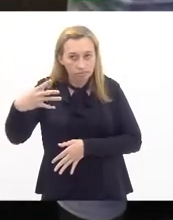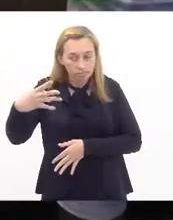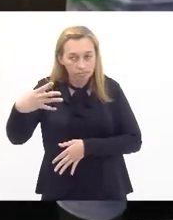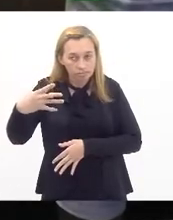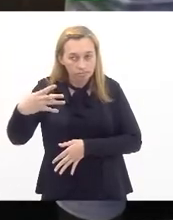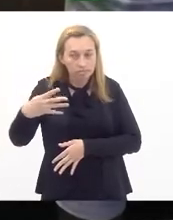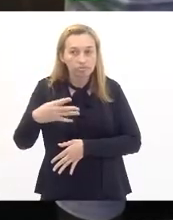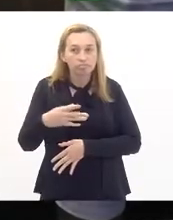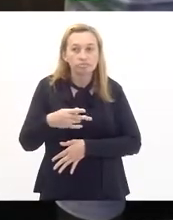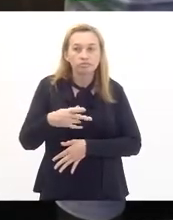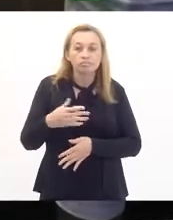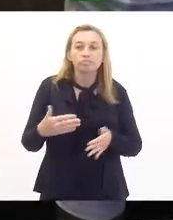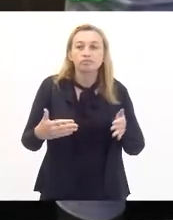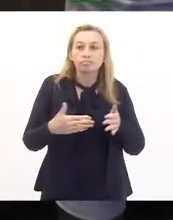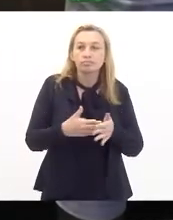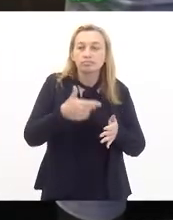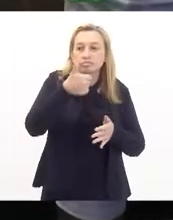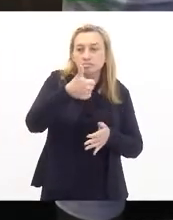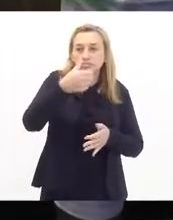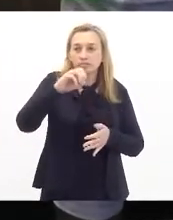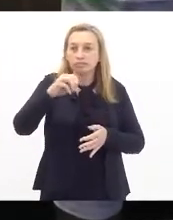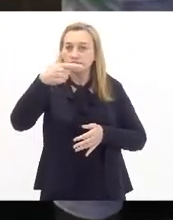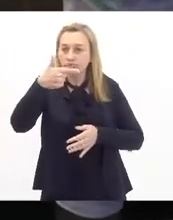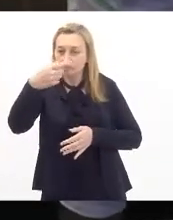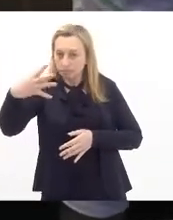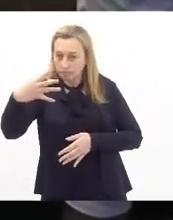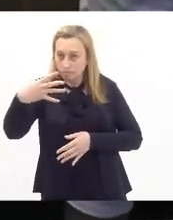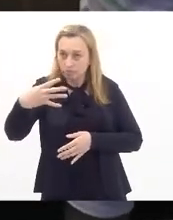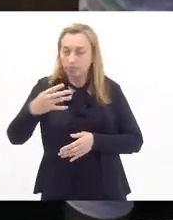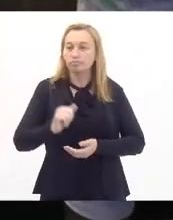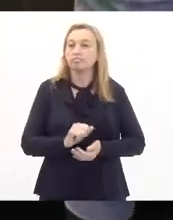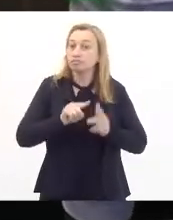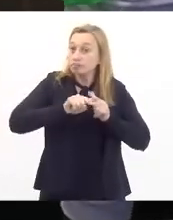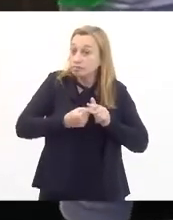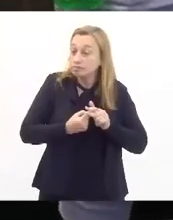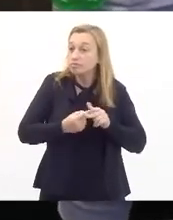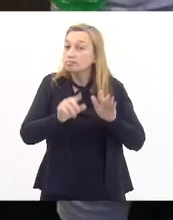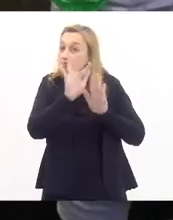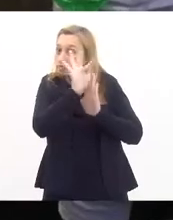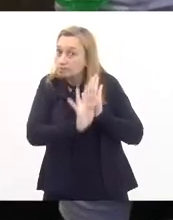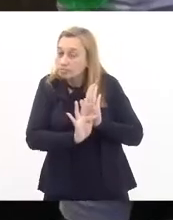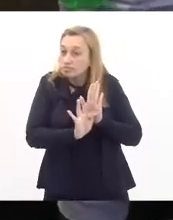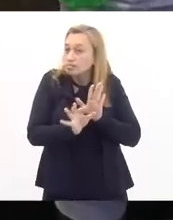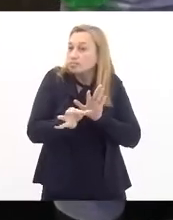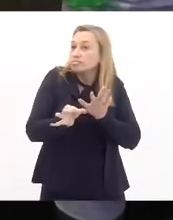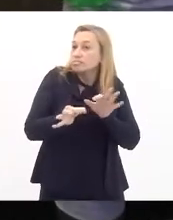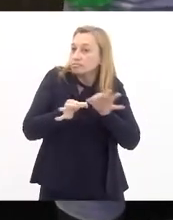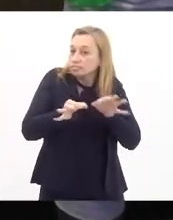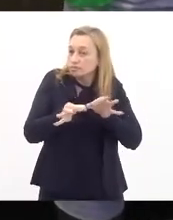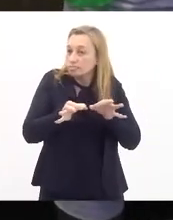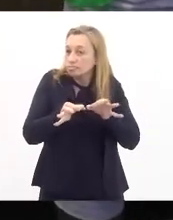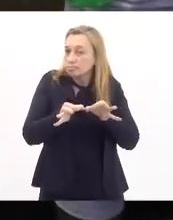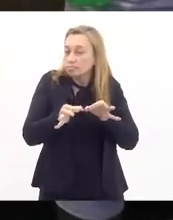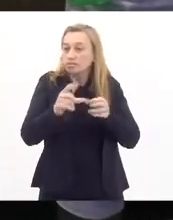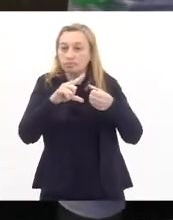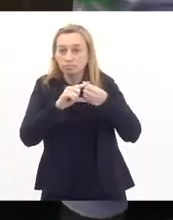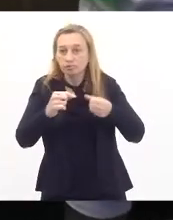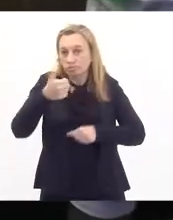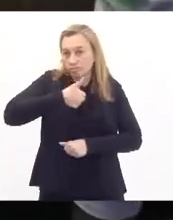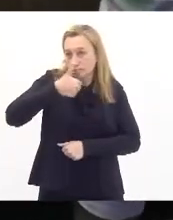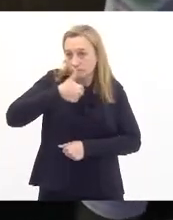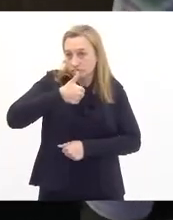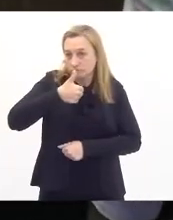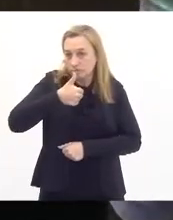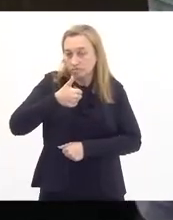eu quero que seja consignada a minha fala fala uma correçãozinha de texto a ser feita ainda no artigo